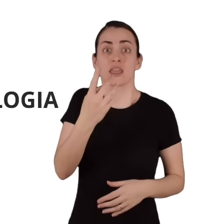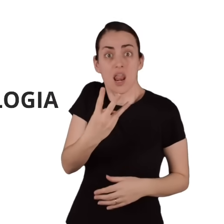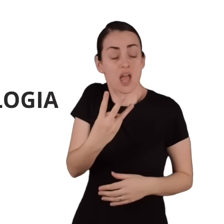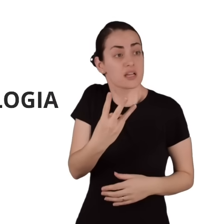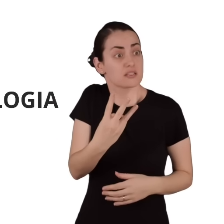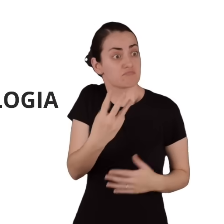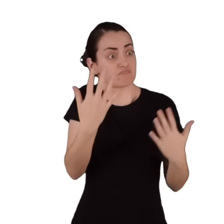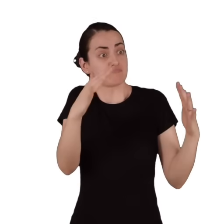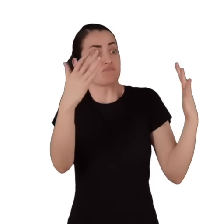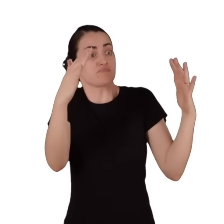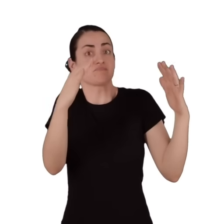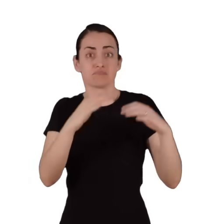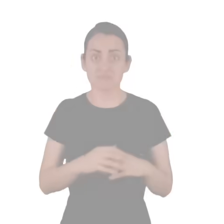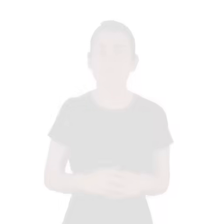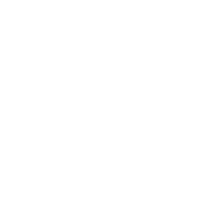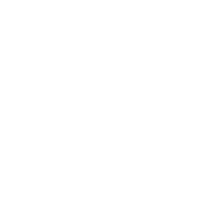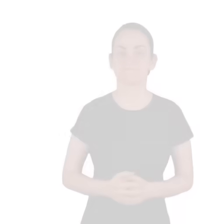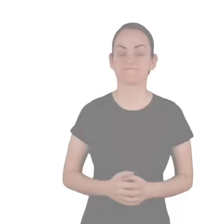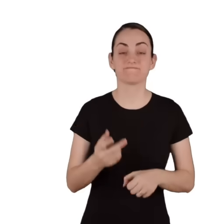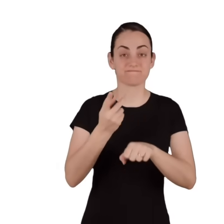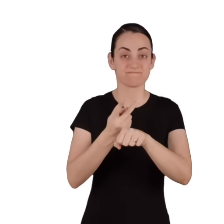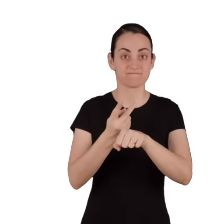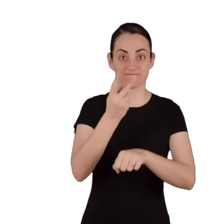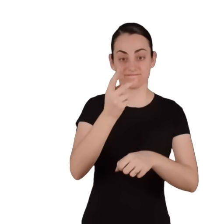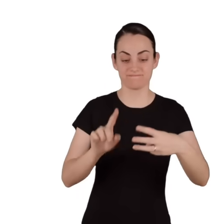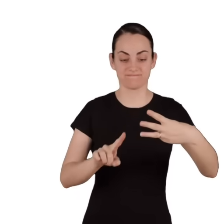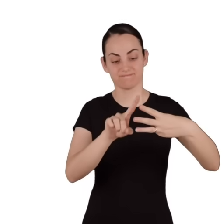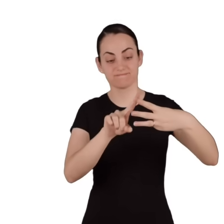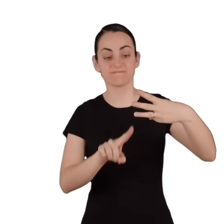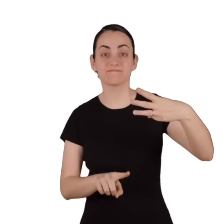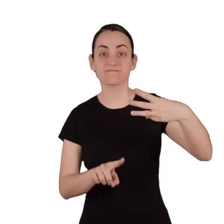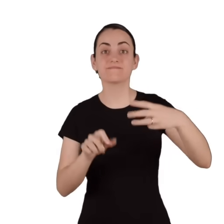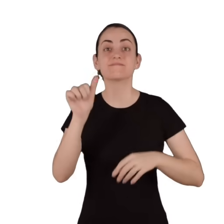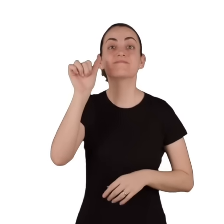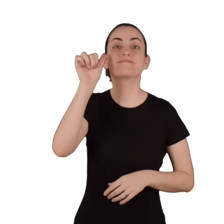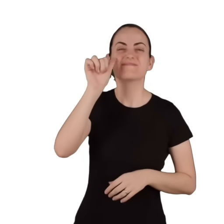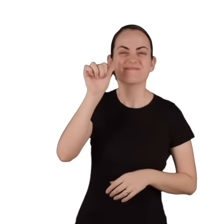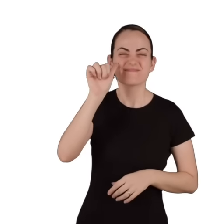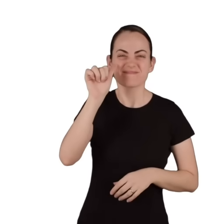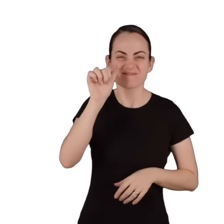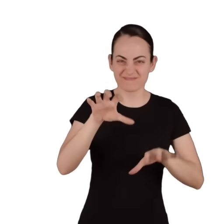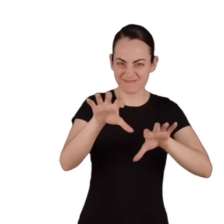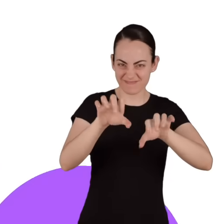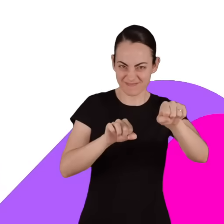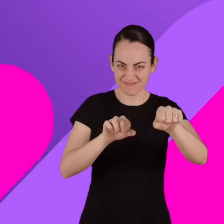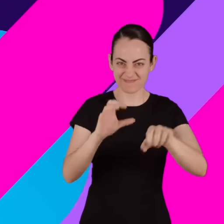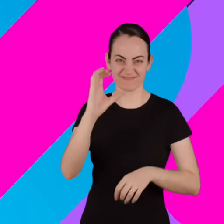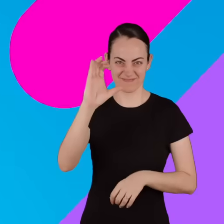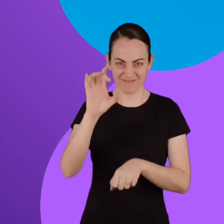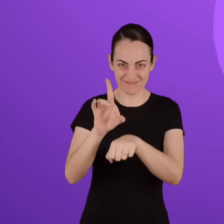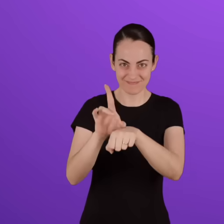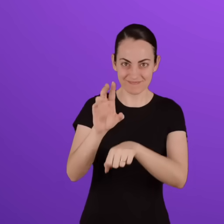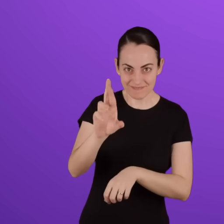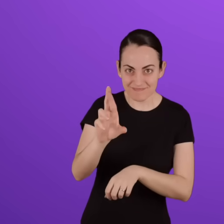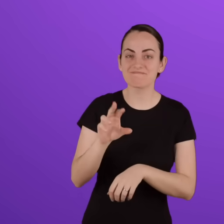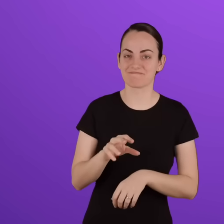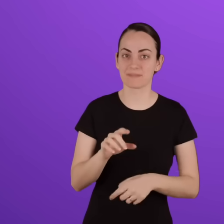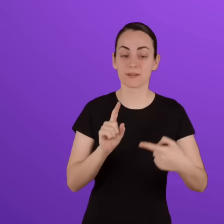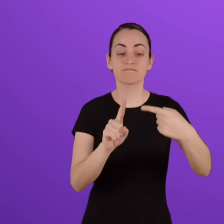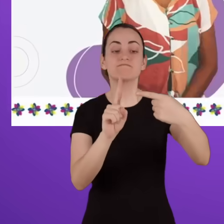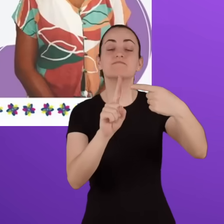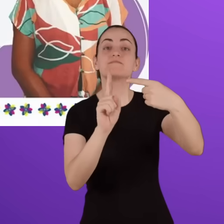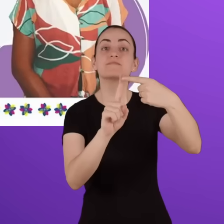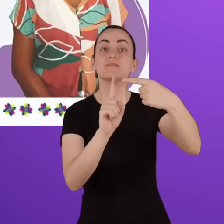instituições reconhecidas. O Prêmio Mulheres e Ciência está dividido em três categorias. Estímulo para